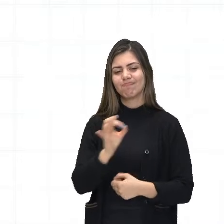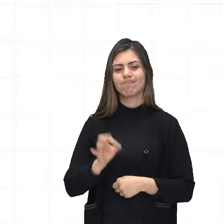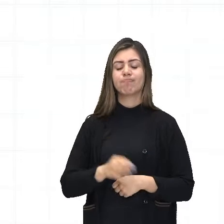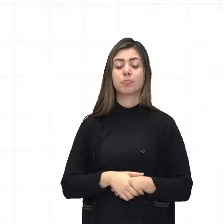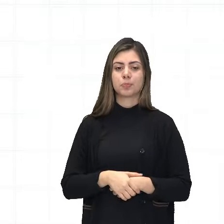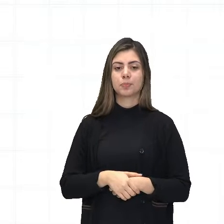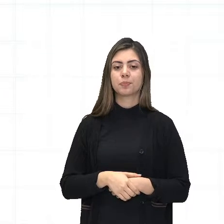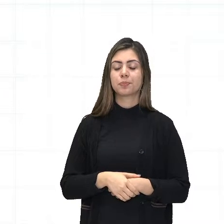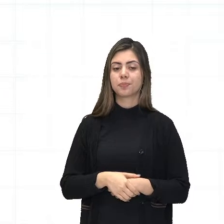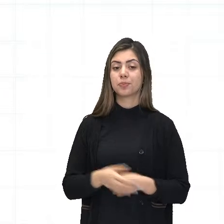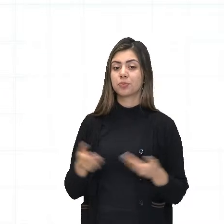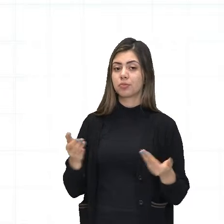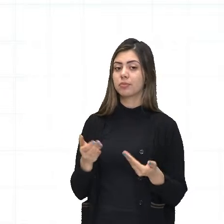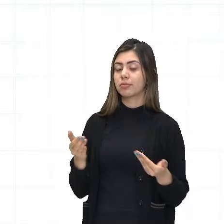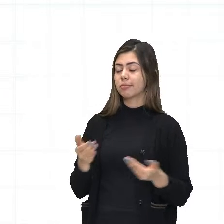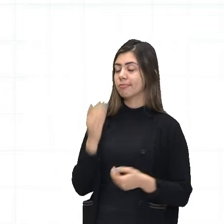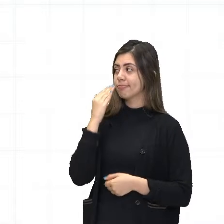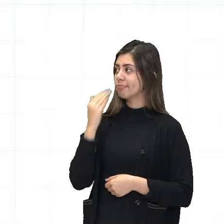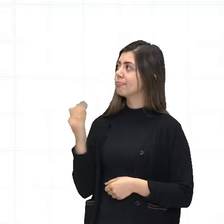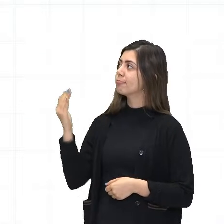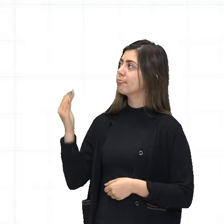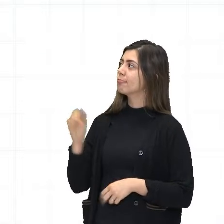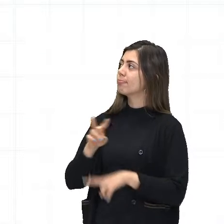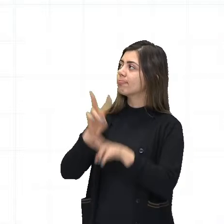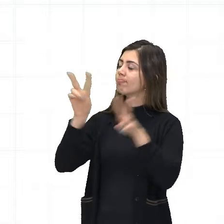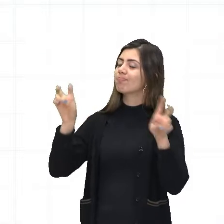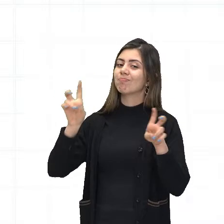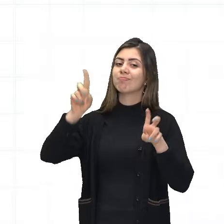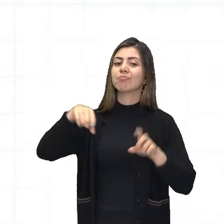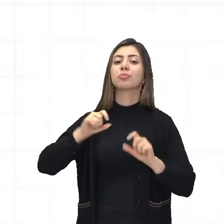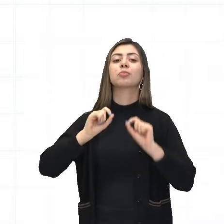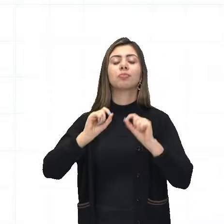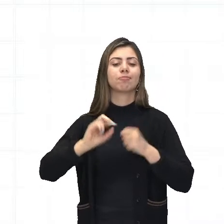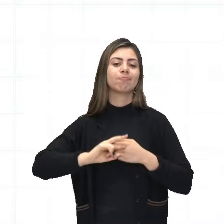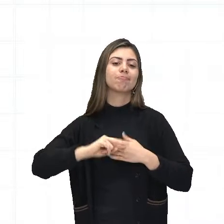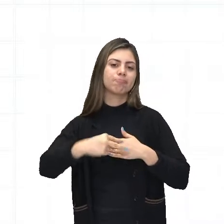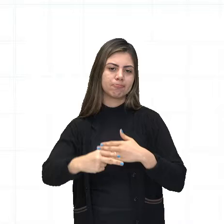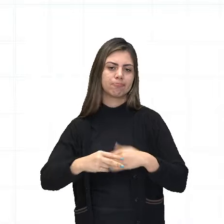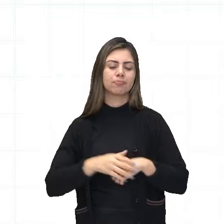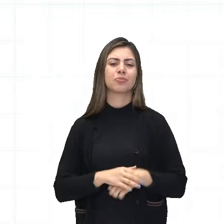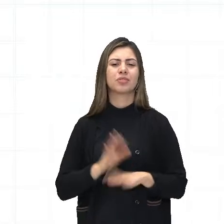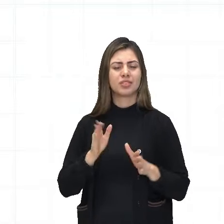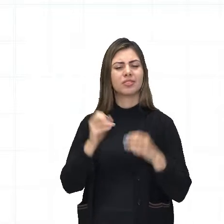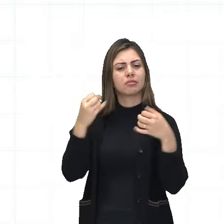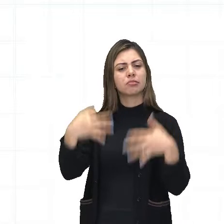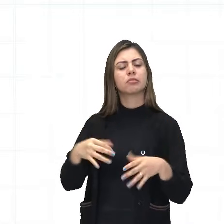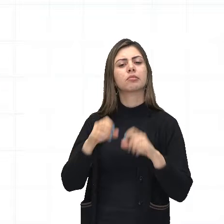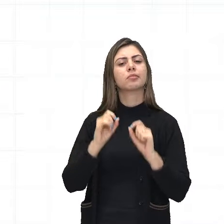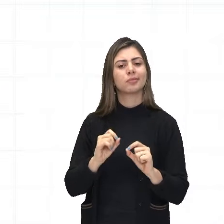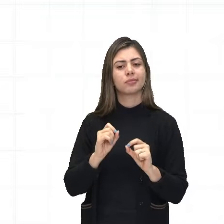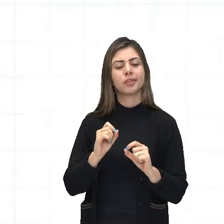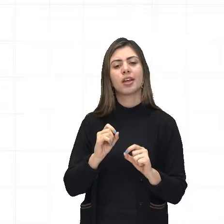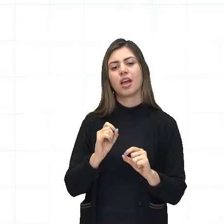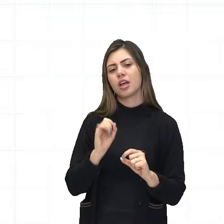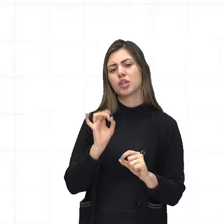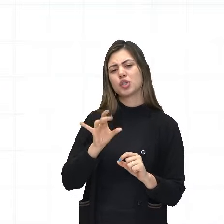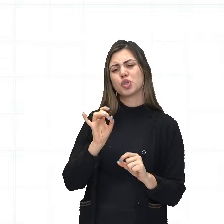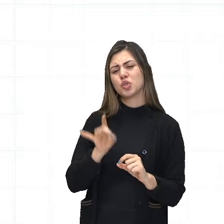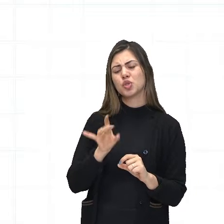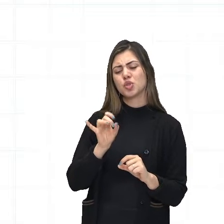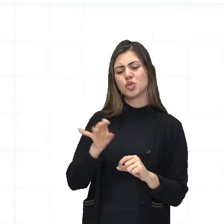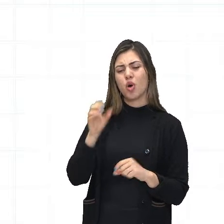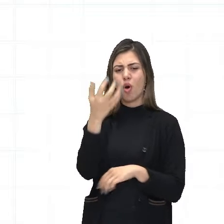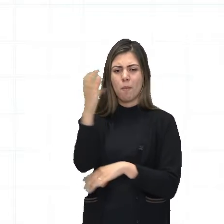Então, começamos aí com as consequências. Como eu acabei de falar para vocês, as consequências não são apenas ao